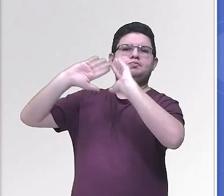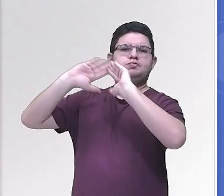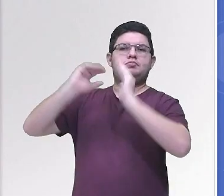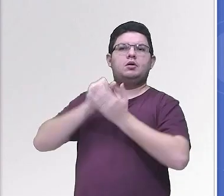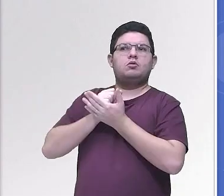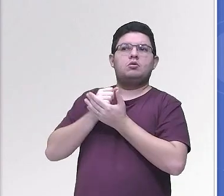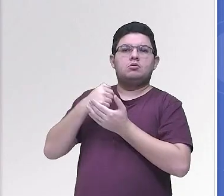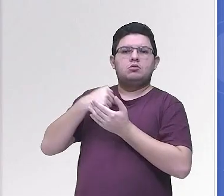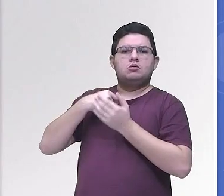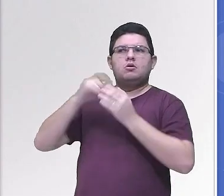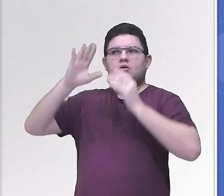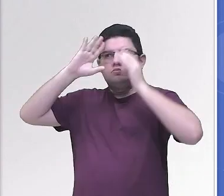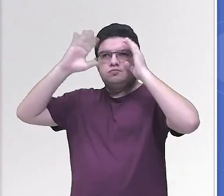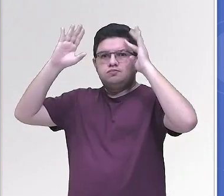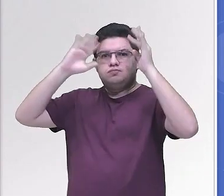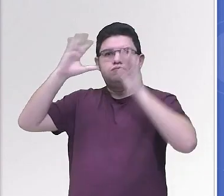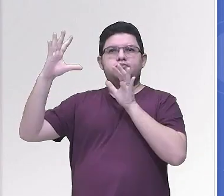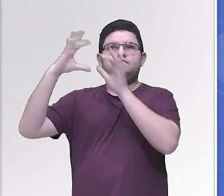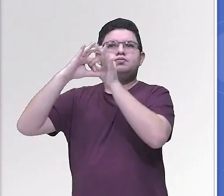chama a